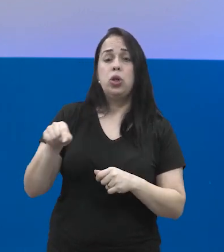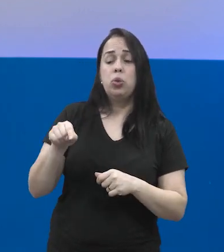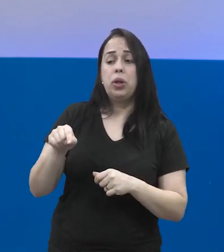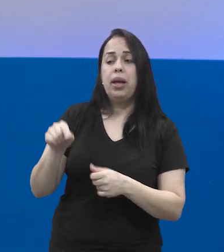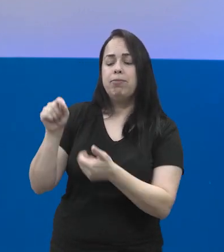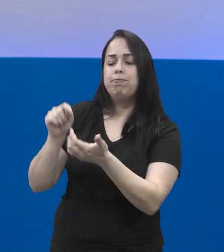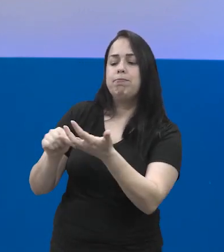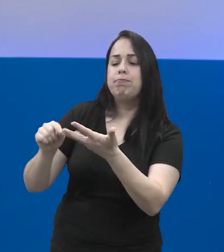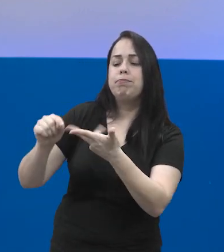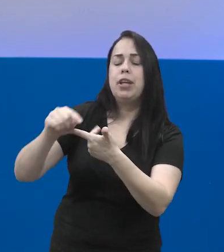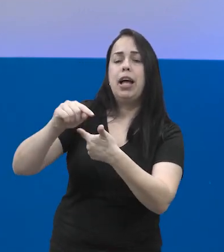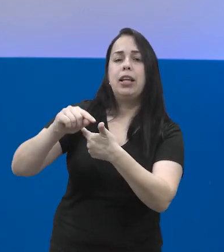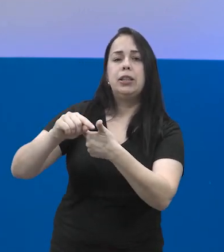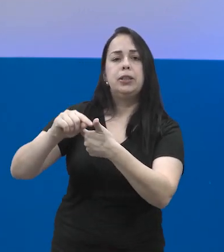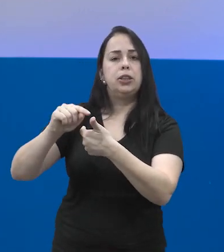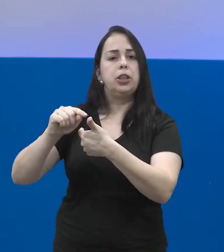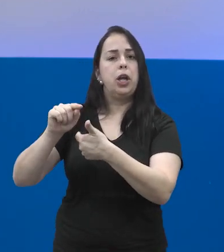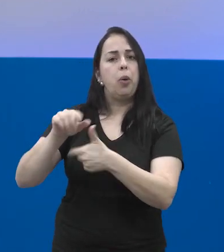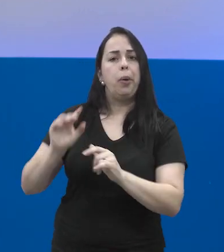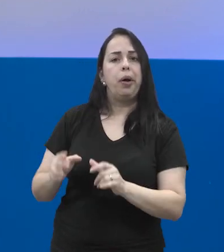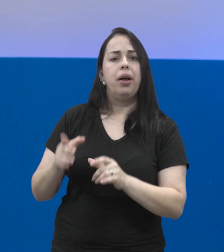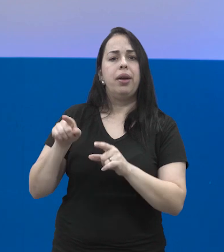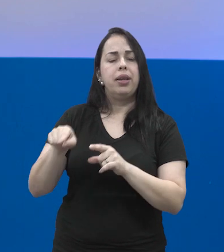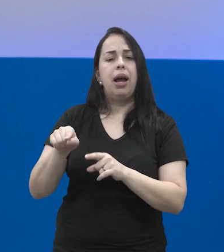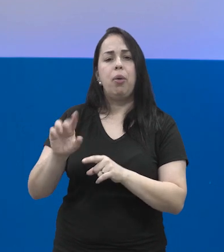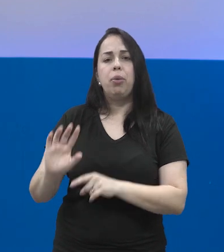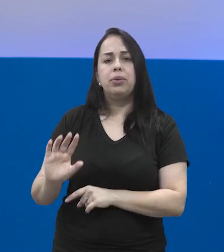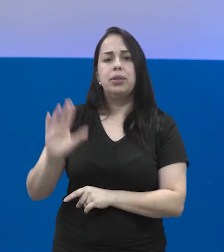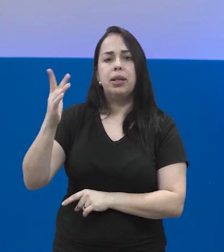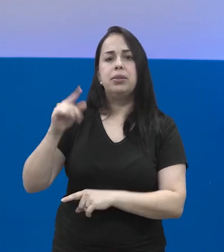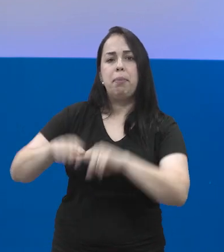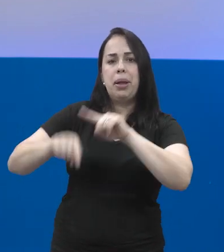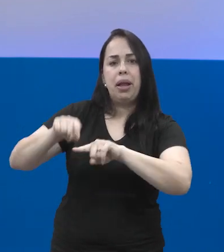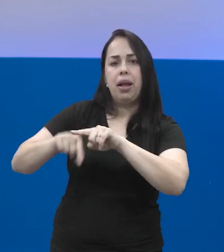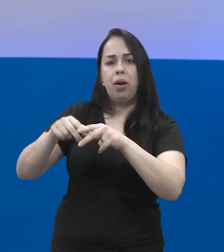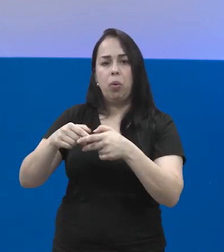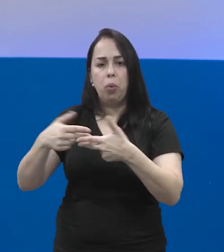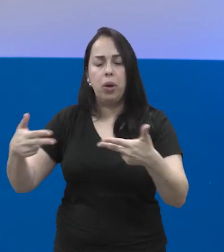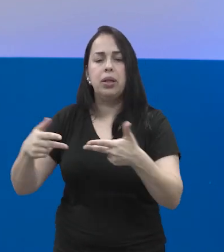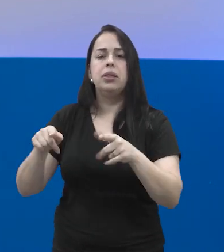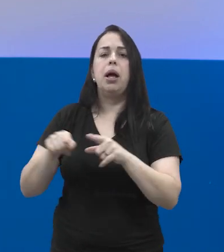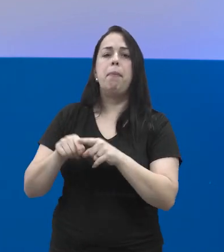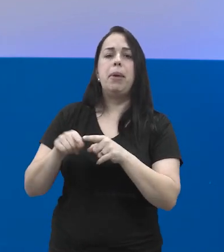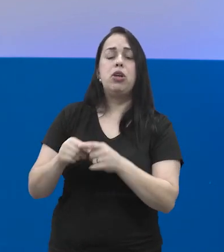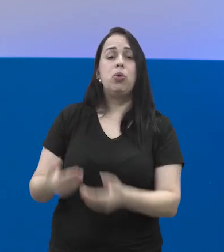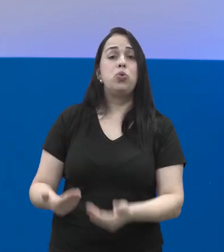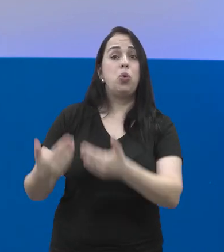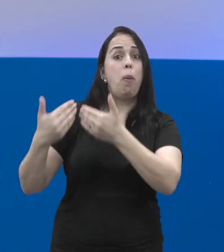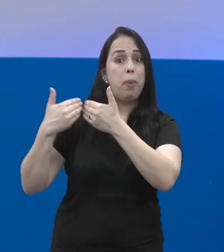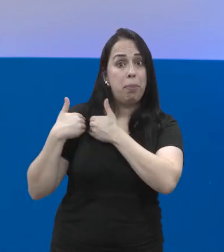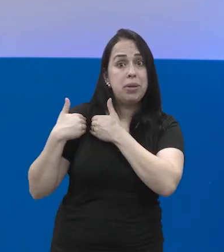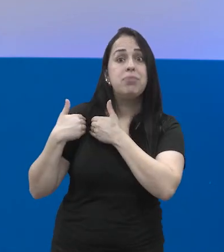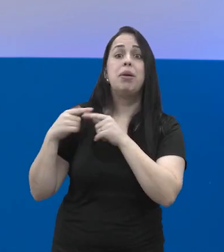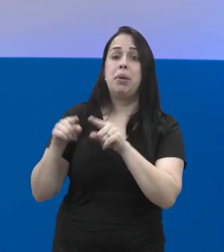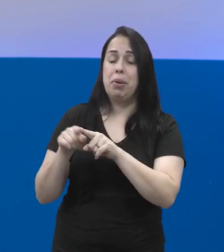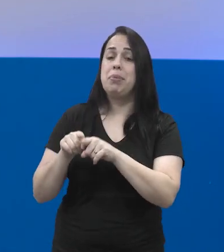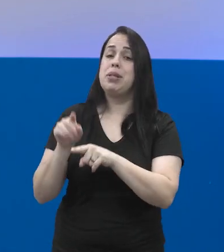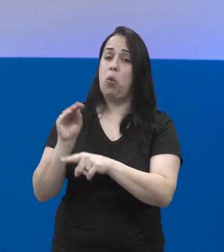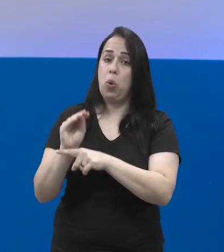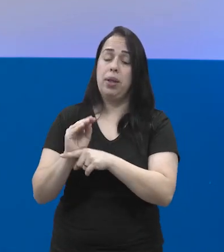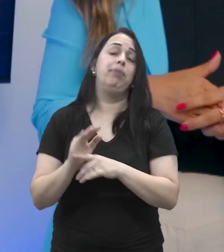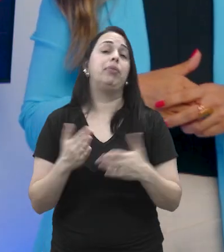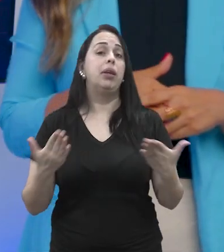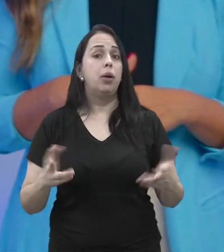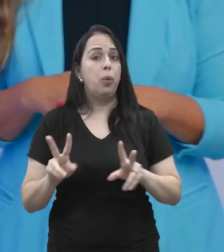precisa cuidar dos bens que foram deixados e até mesmo dos compromissos assumidos pelo ente querido em